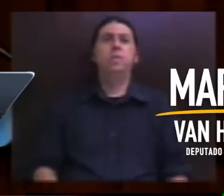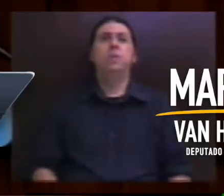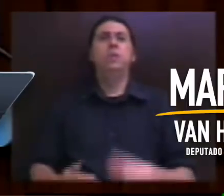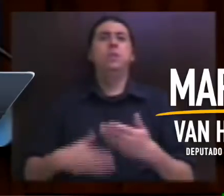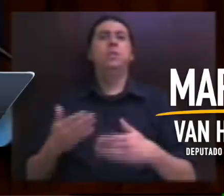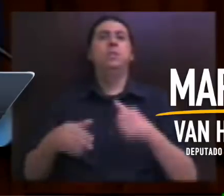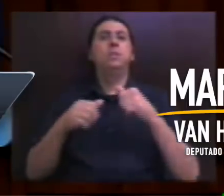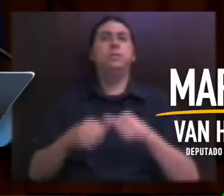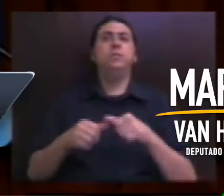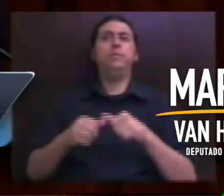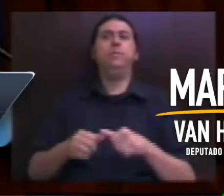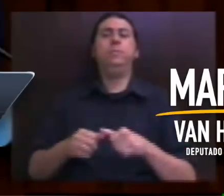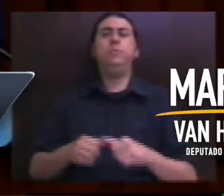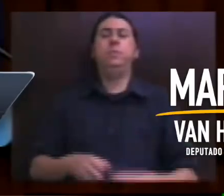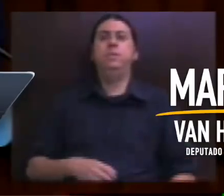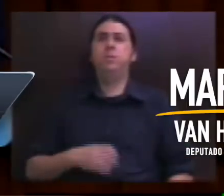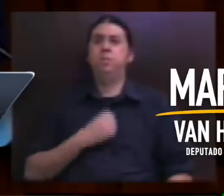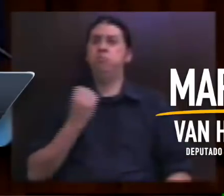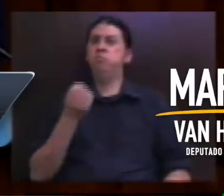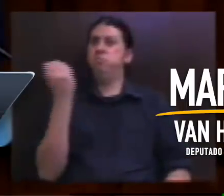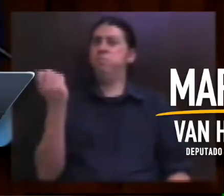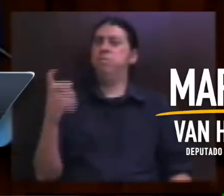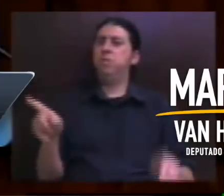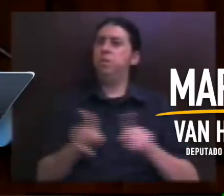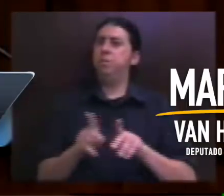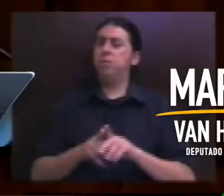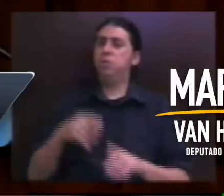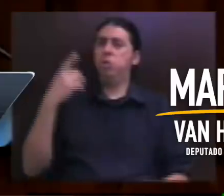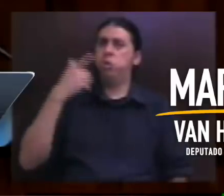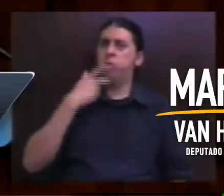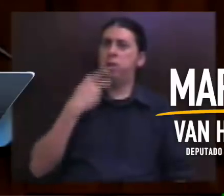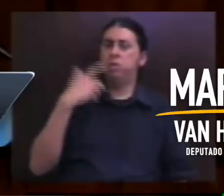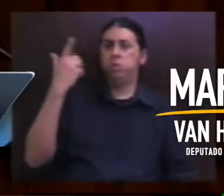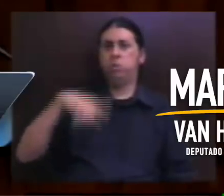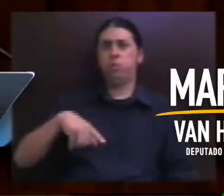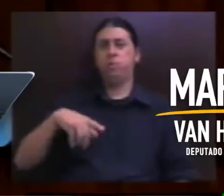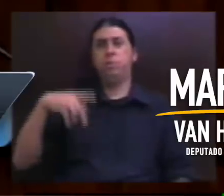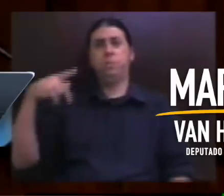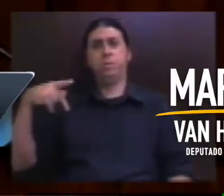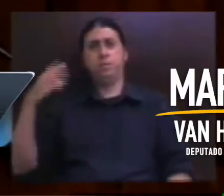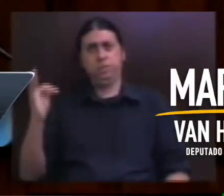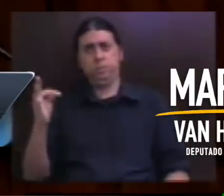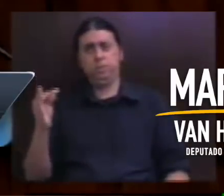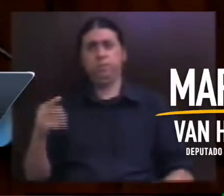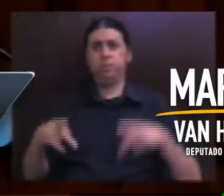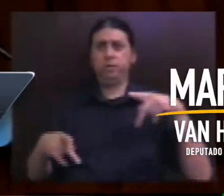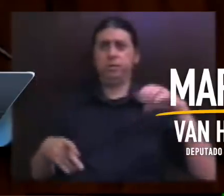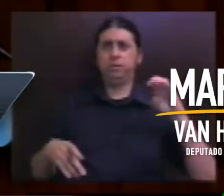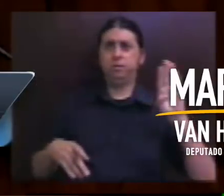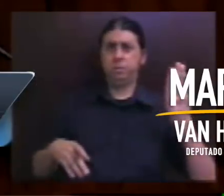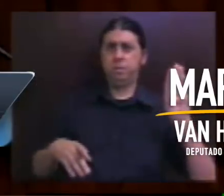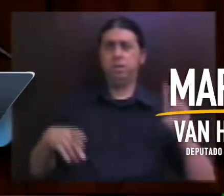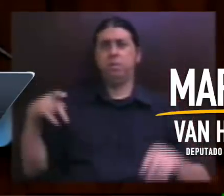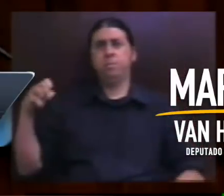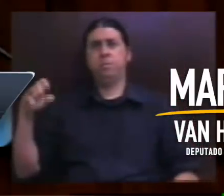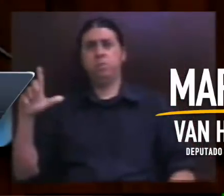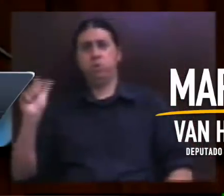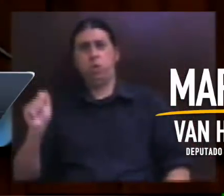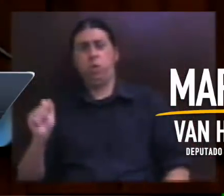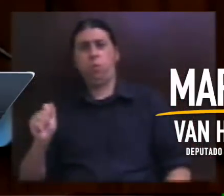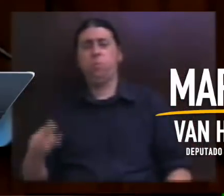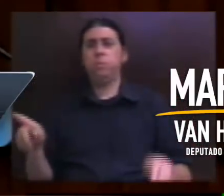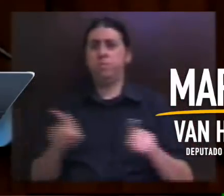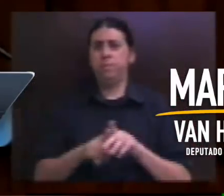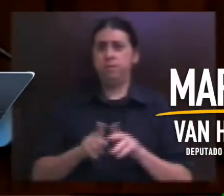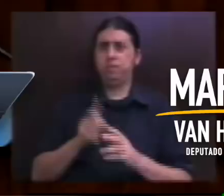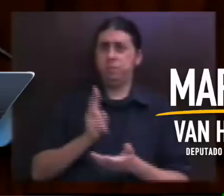Portanto, fica aqui a minha indignação e minha repetição. PT, PCdoB e PSOL, sempre